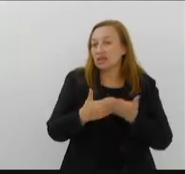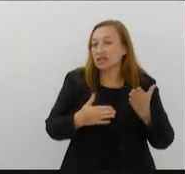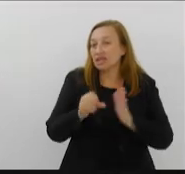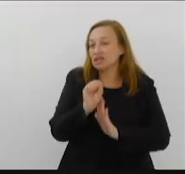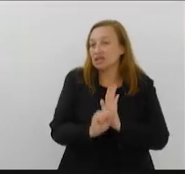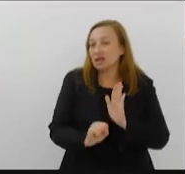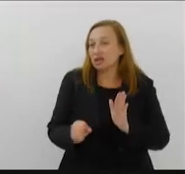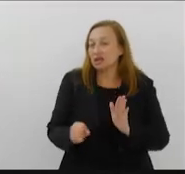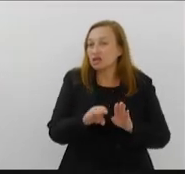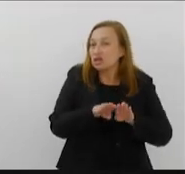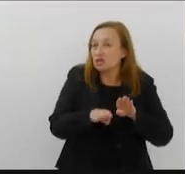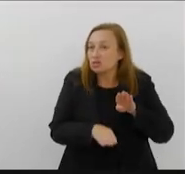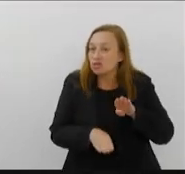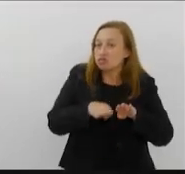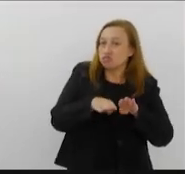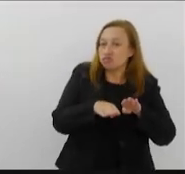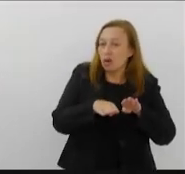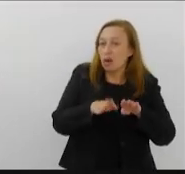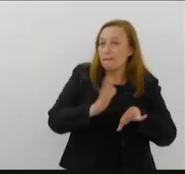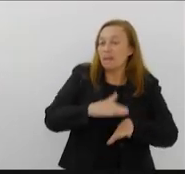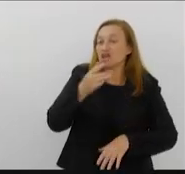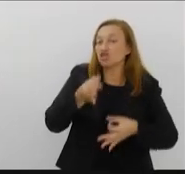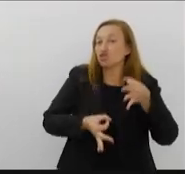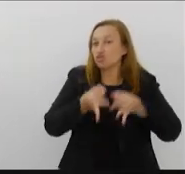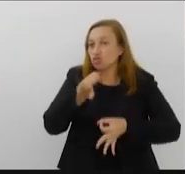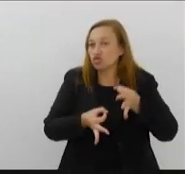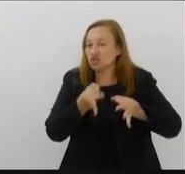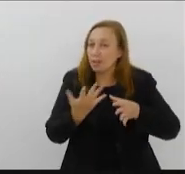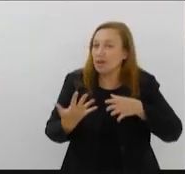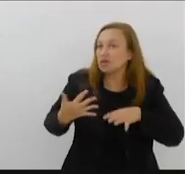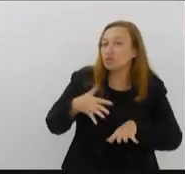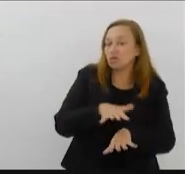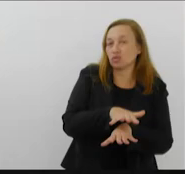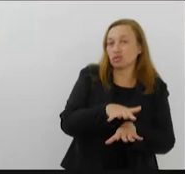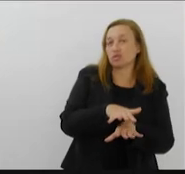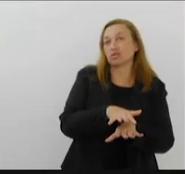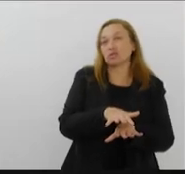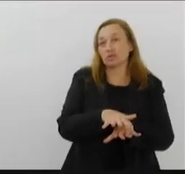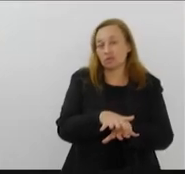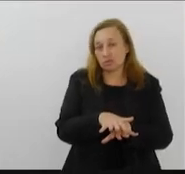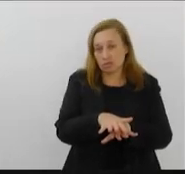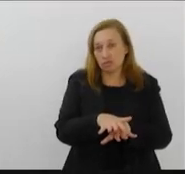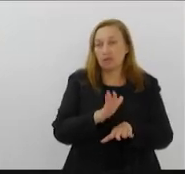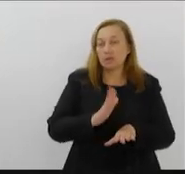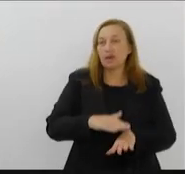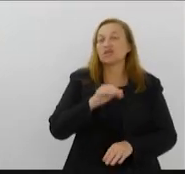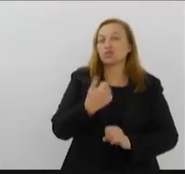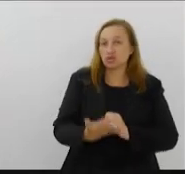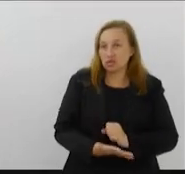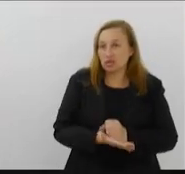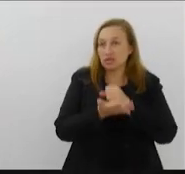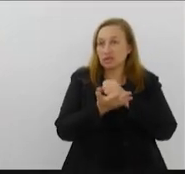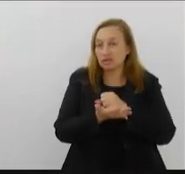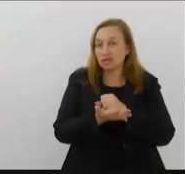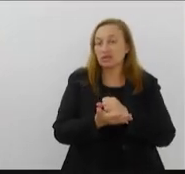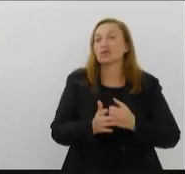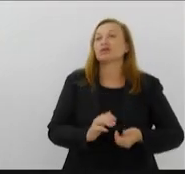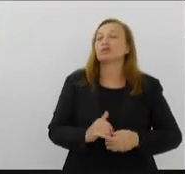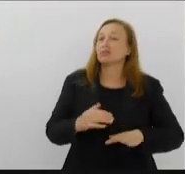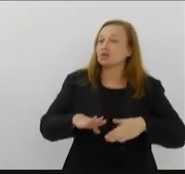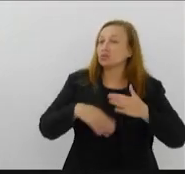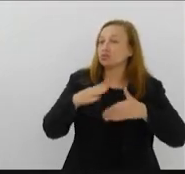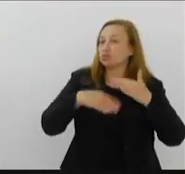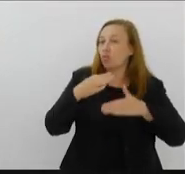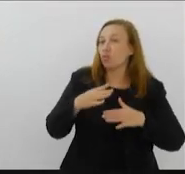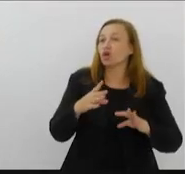muito menos desigual, muito mais justa, muito mais inclusiva, muito mais pacífica, muito mais sustentável, muito mais próspera, que eu